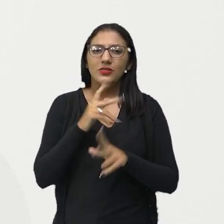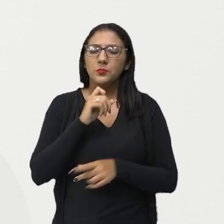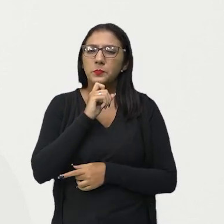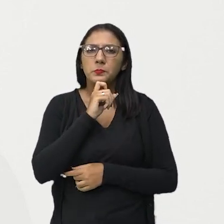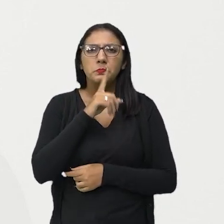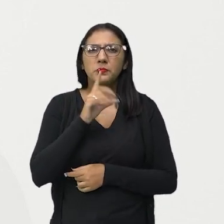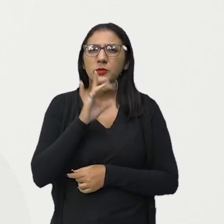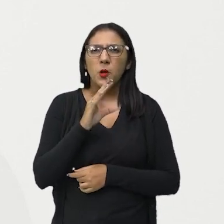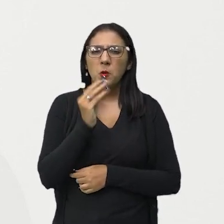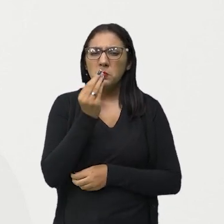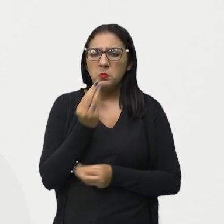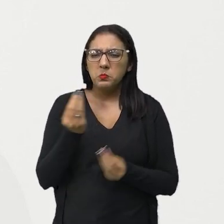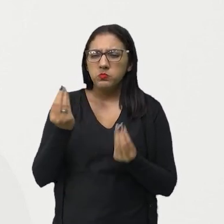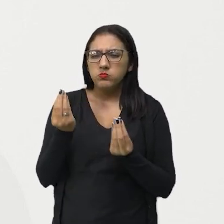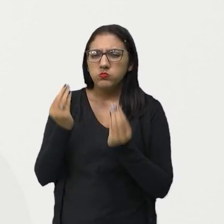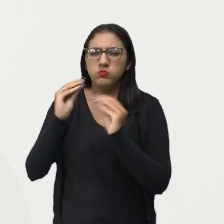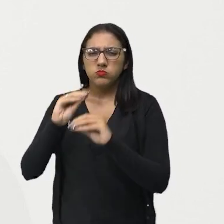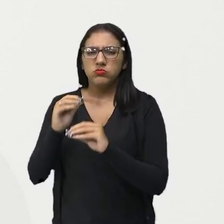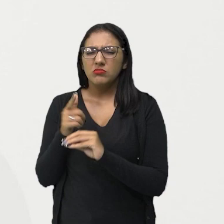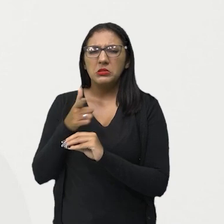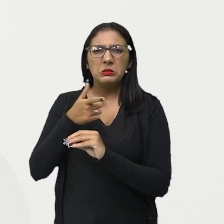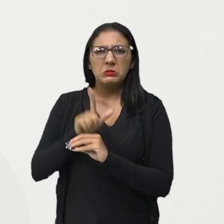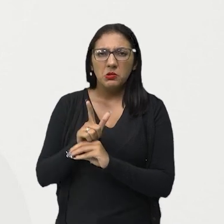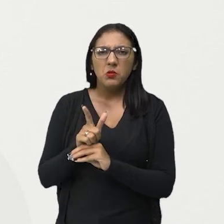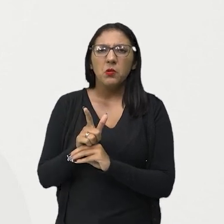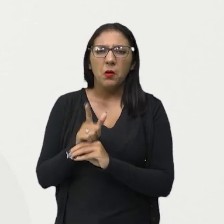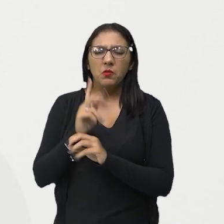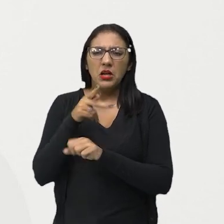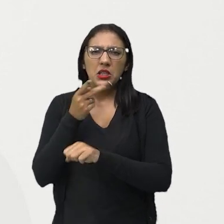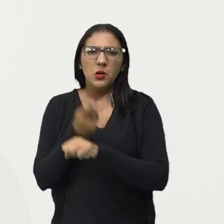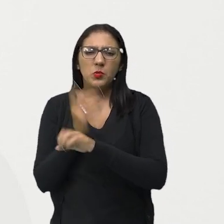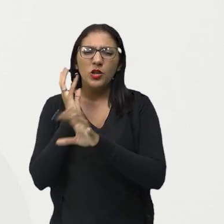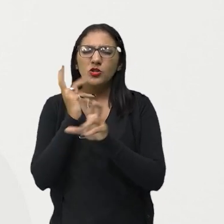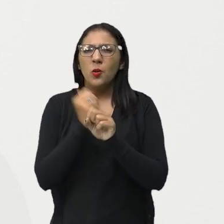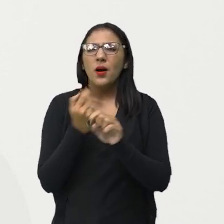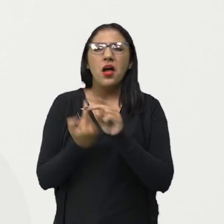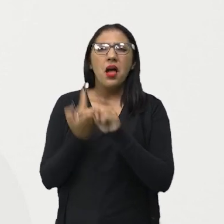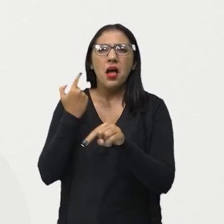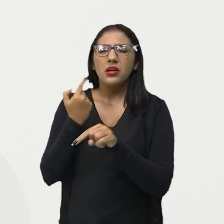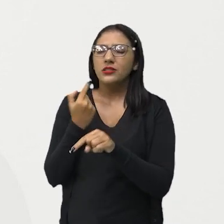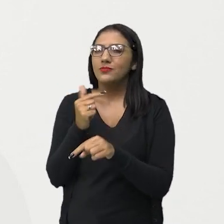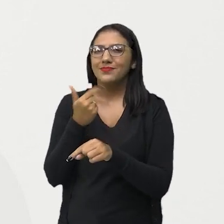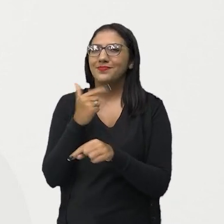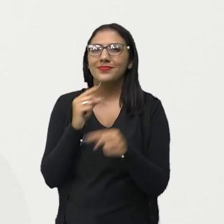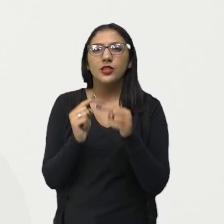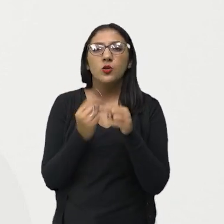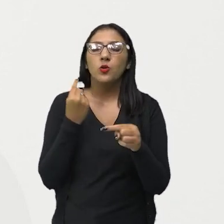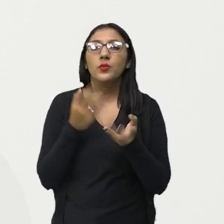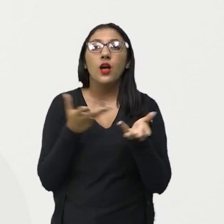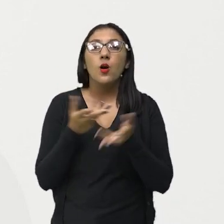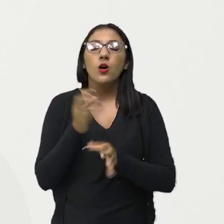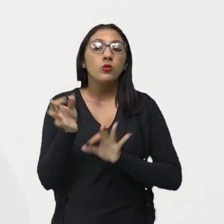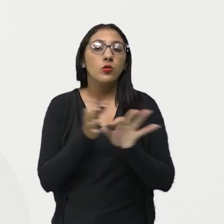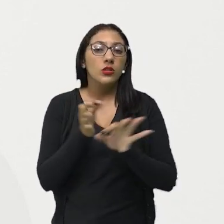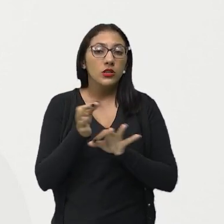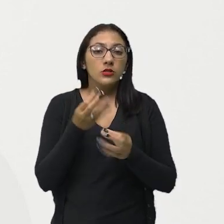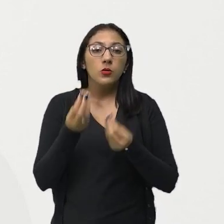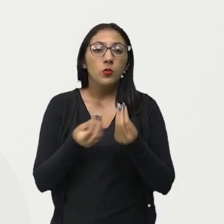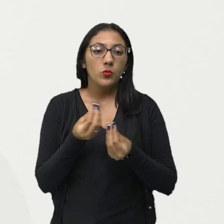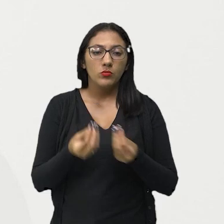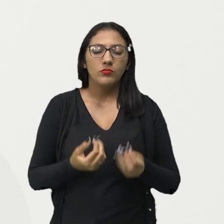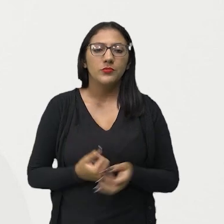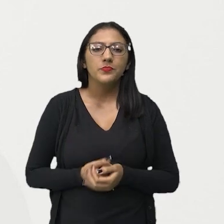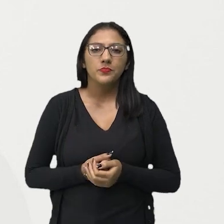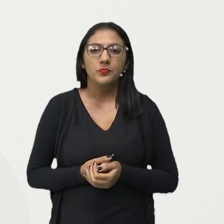para simplesmente repetir o denominador e somar como a gente fez lá no outro caso, né? Qual é o procedimento? A gente